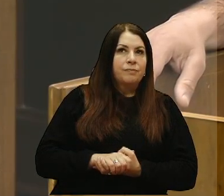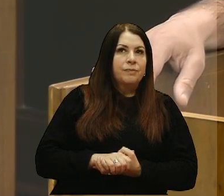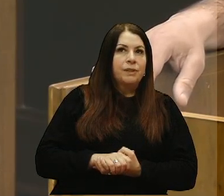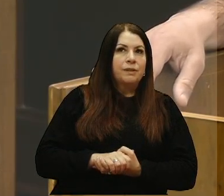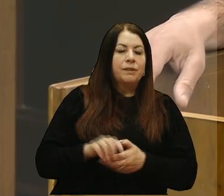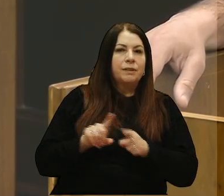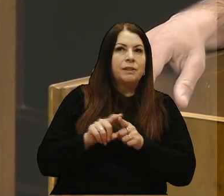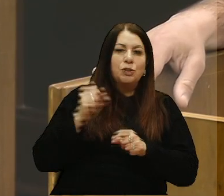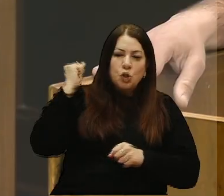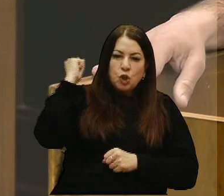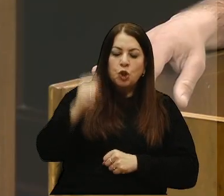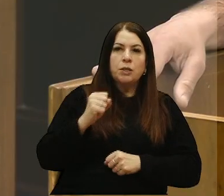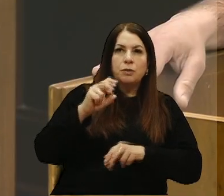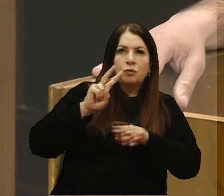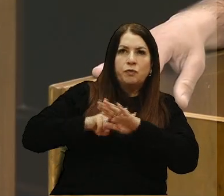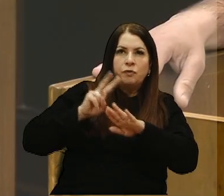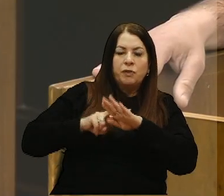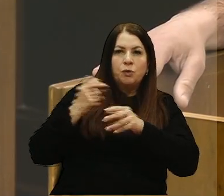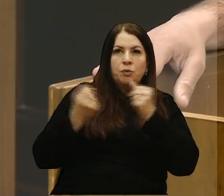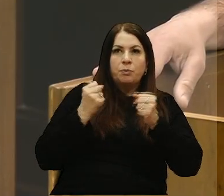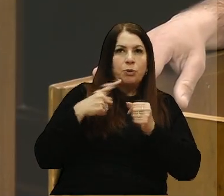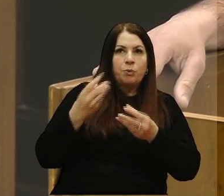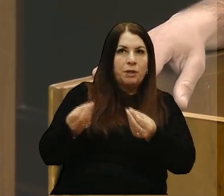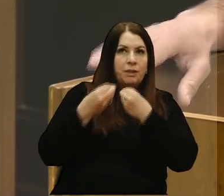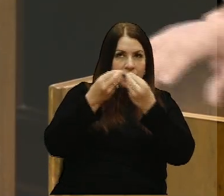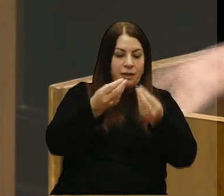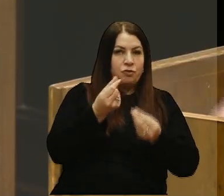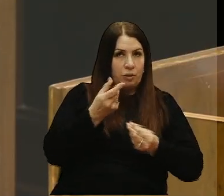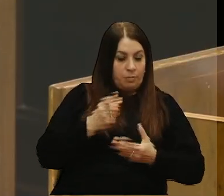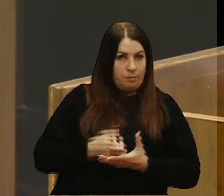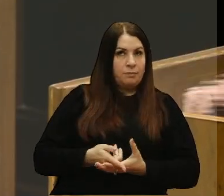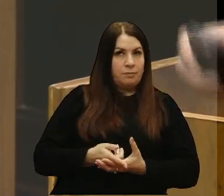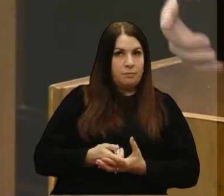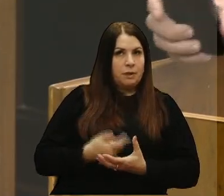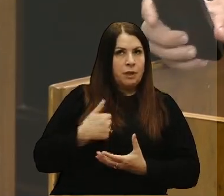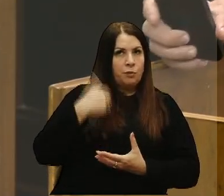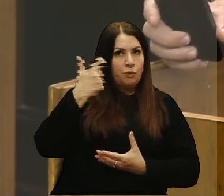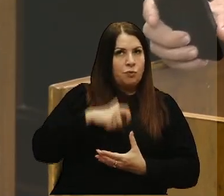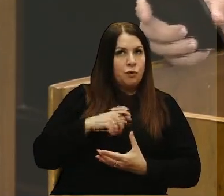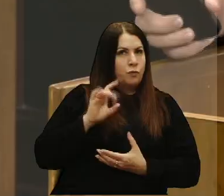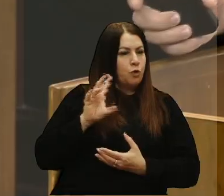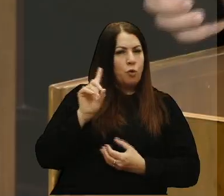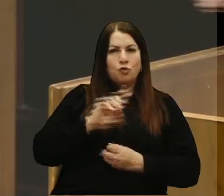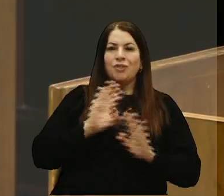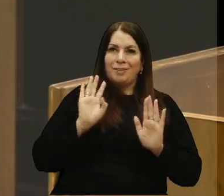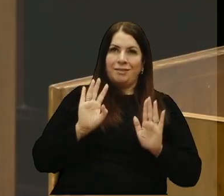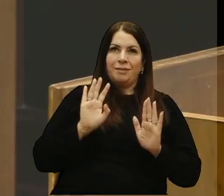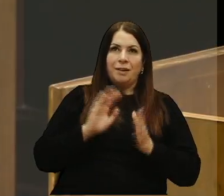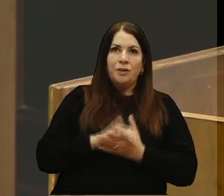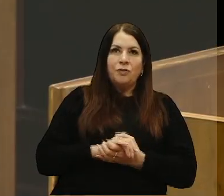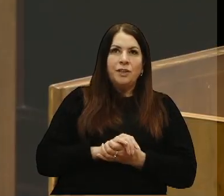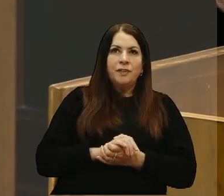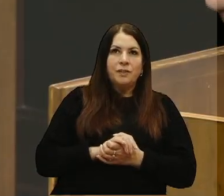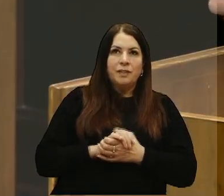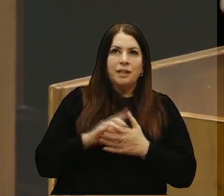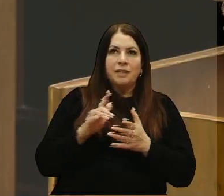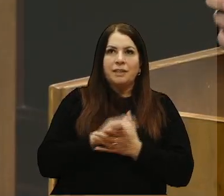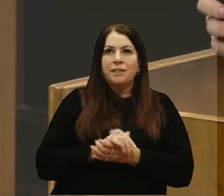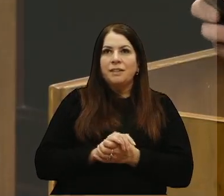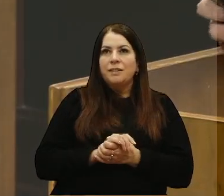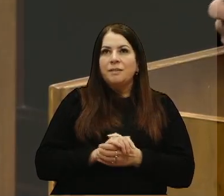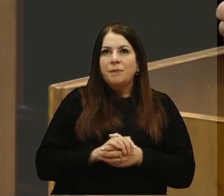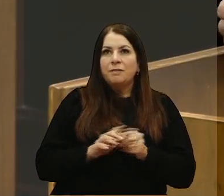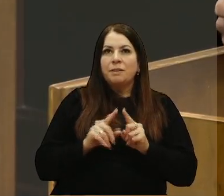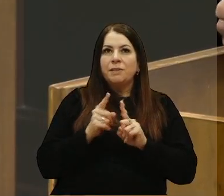de um carro porque o cidadão não quis dar uma esmola para ele. E eu achei que foi só aquele dia. Falei, não, talvez foi só aquele dia.